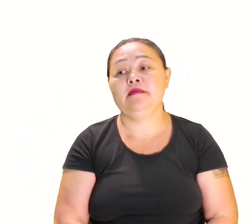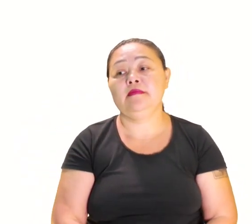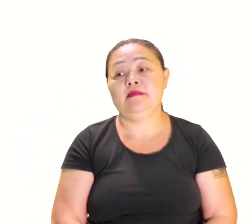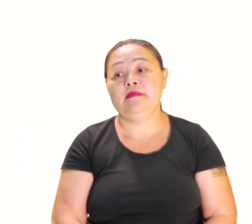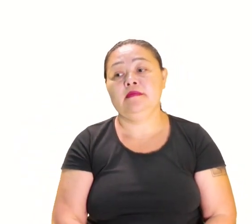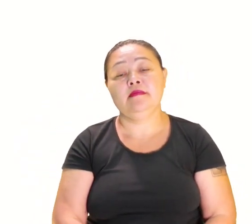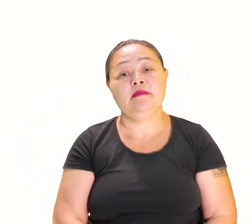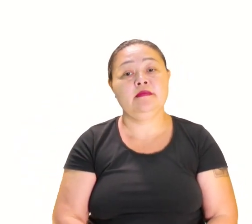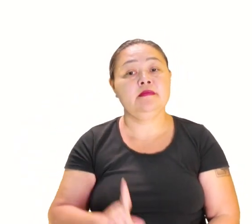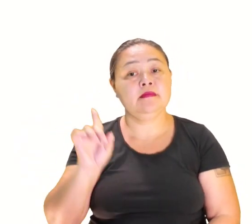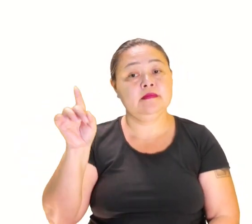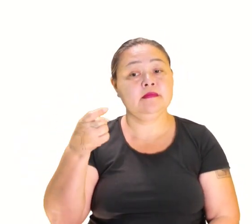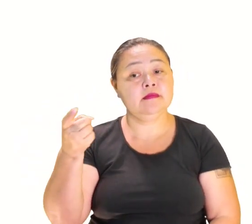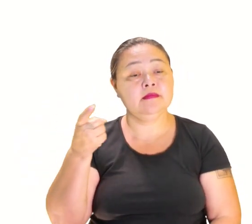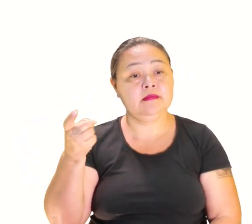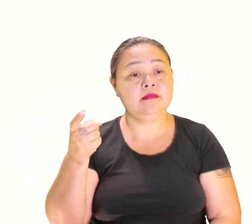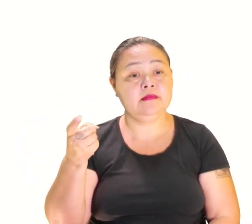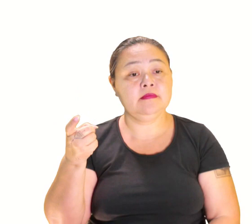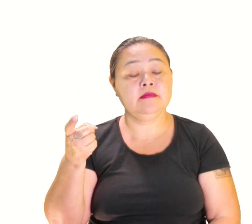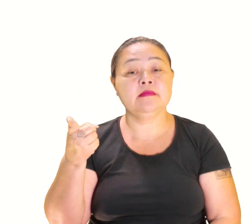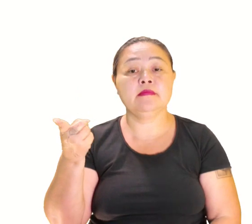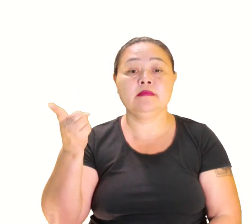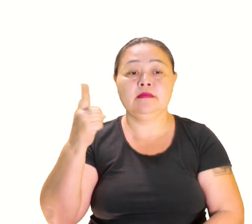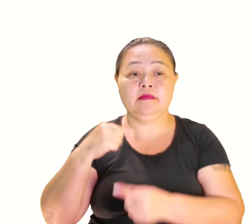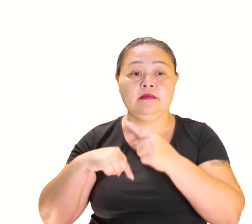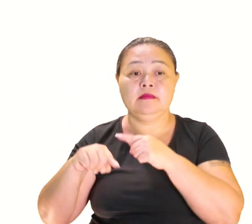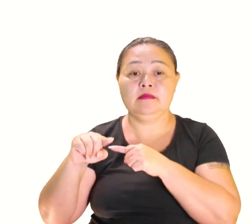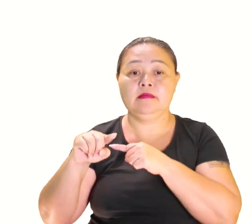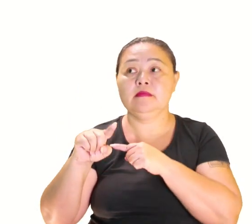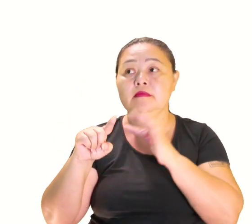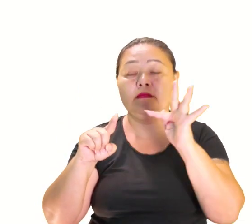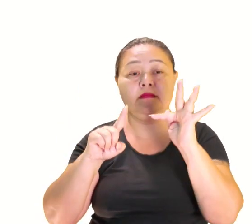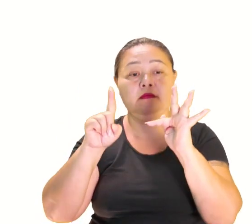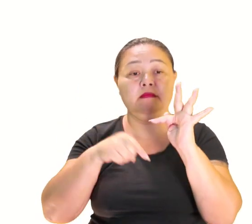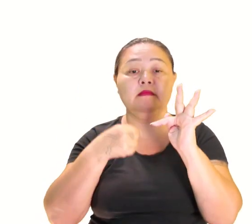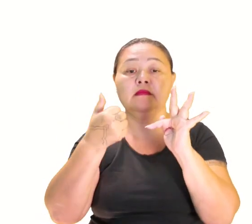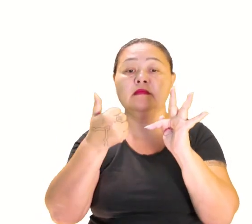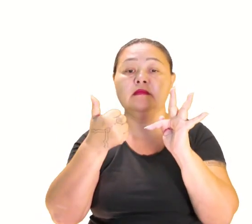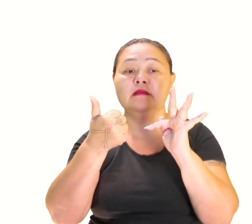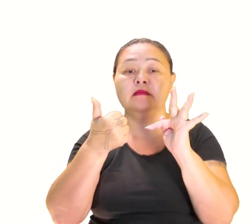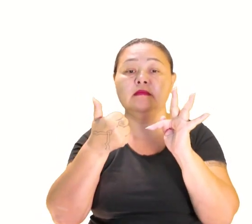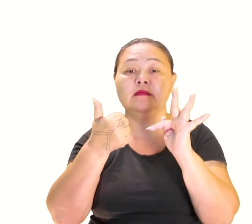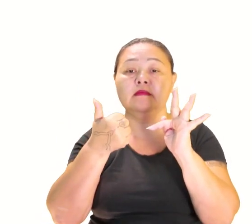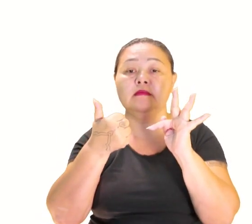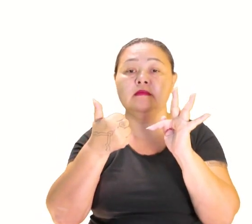2. Esse é o nosso x. Então, se a gente for aplicar na função, ó, o f do valor